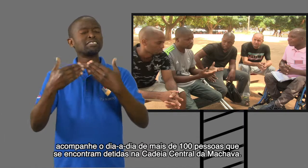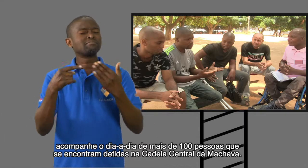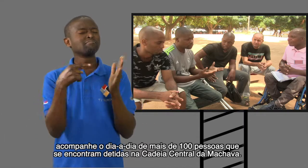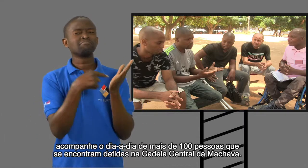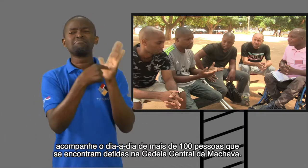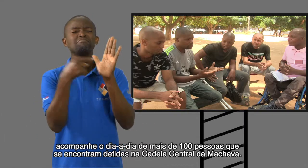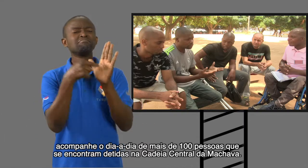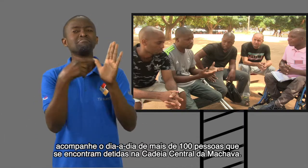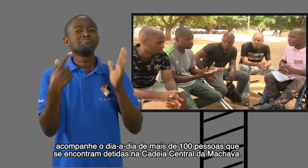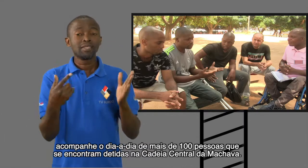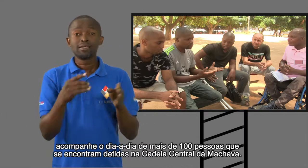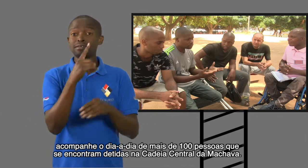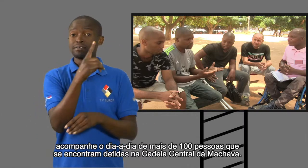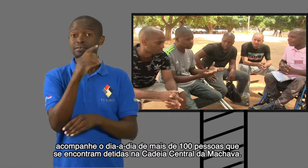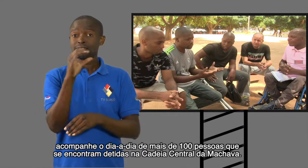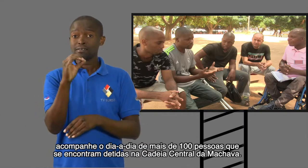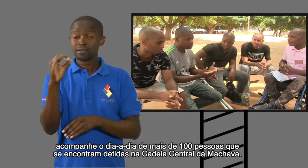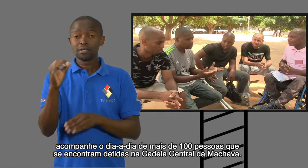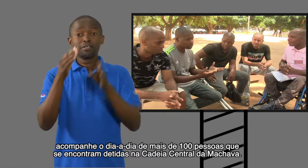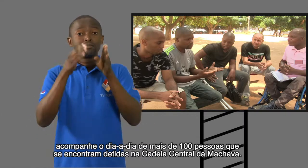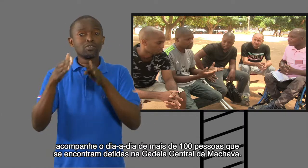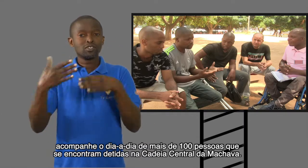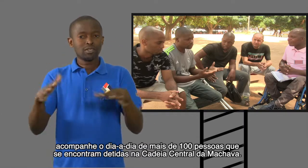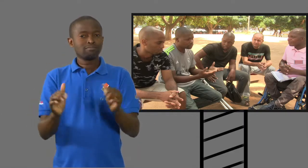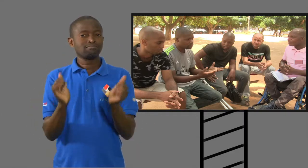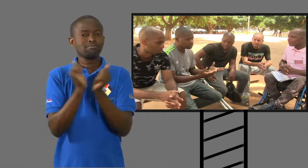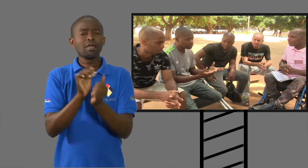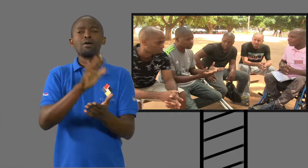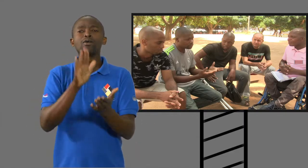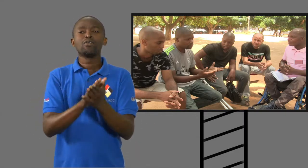que se encontram detidas na cadeia central da Machado.